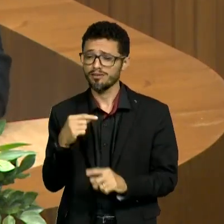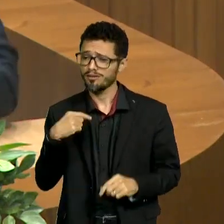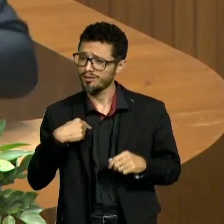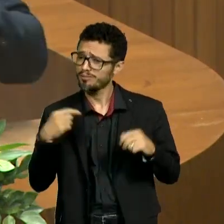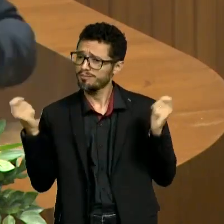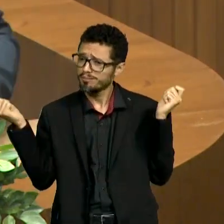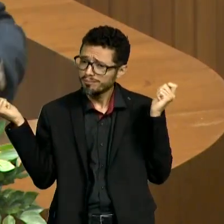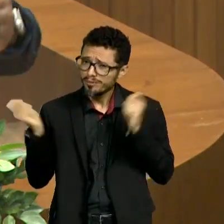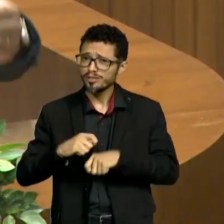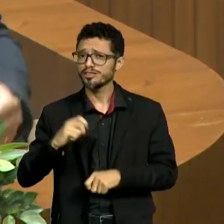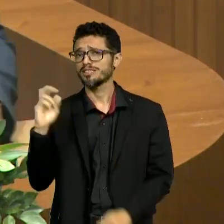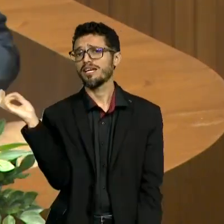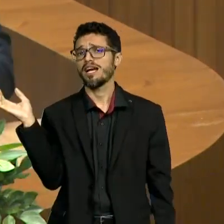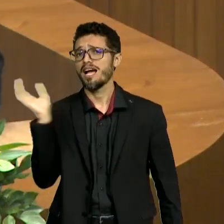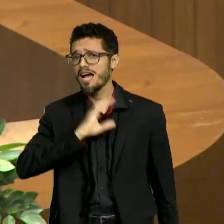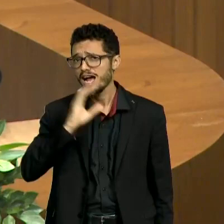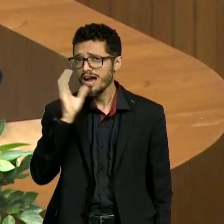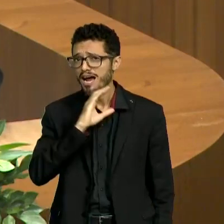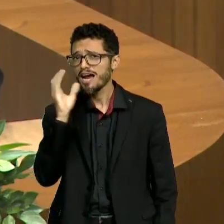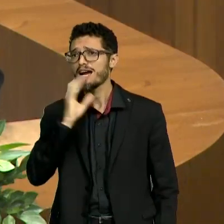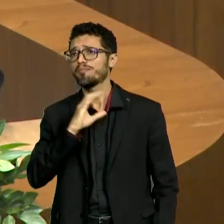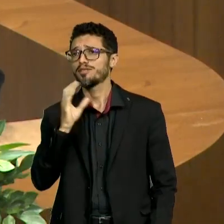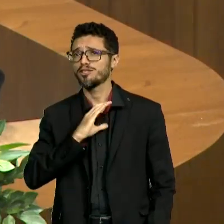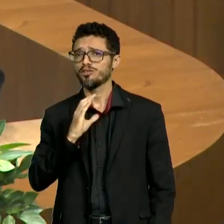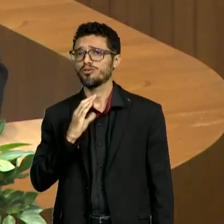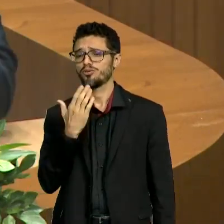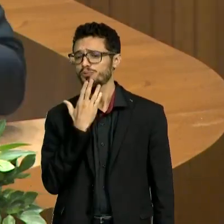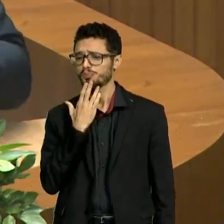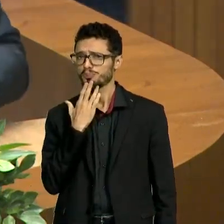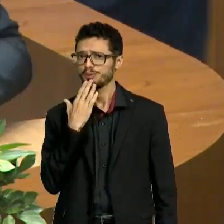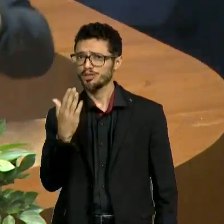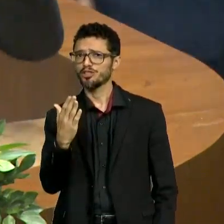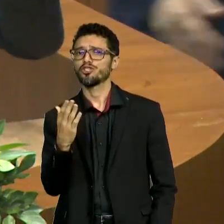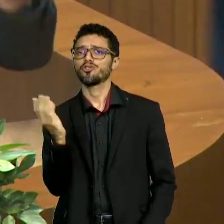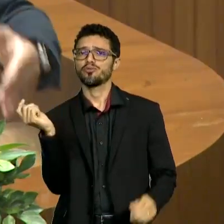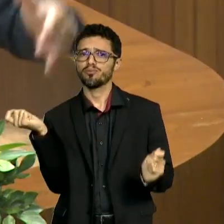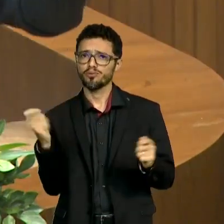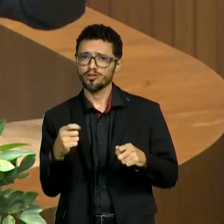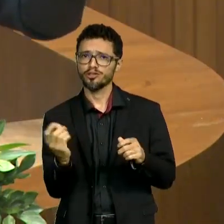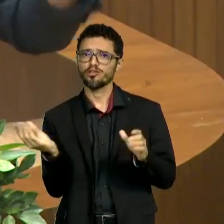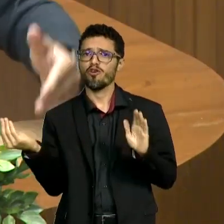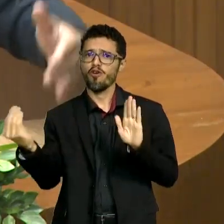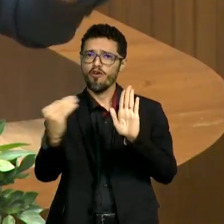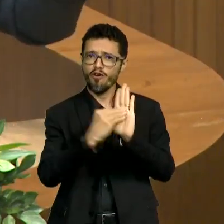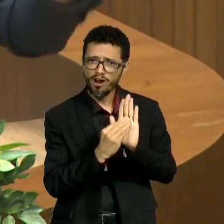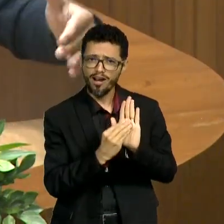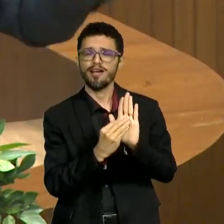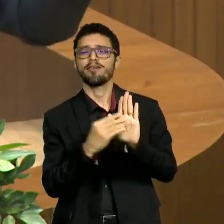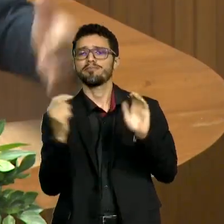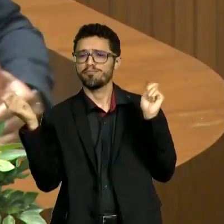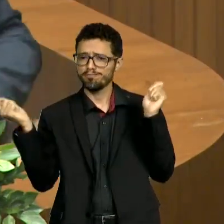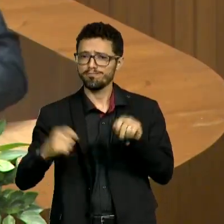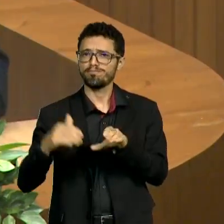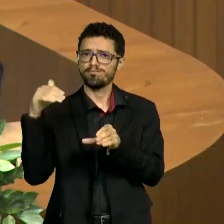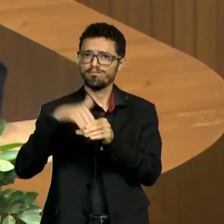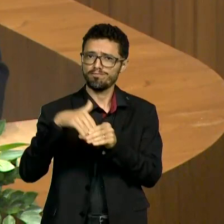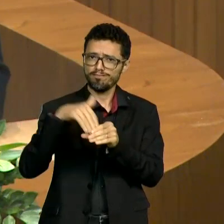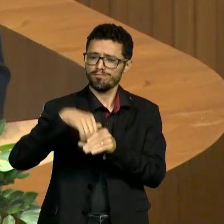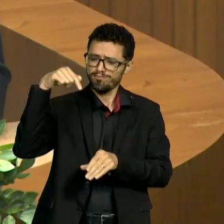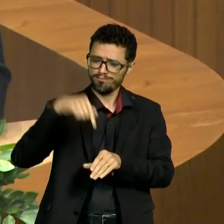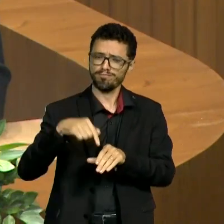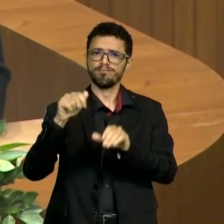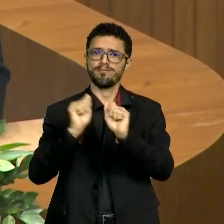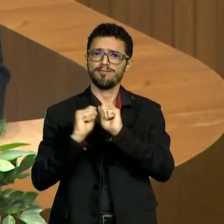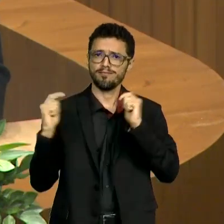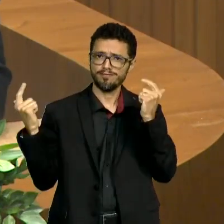em pauta este requerimento para que se possa conseguirmos votar na Assembleia Legislativa do Estado do Maranhão